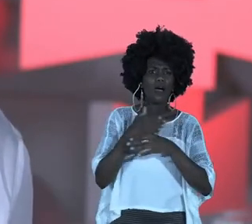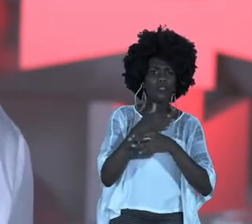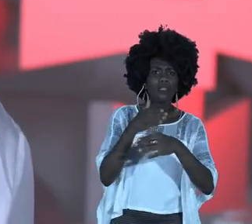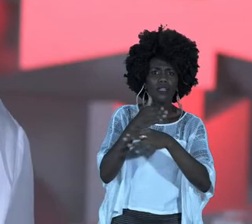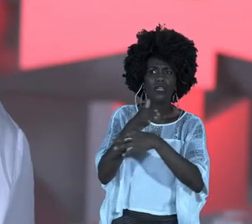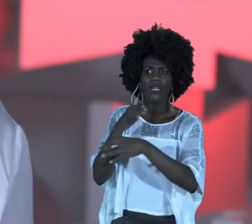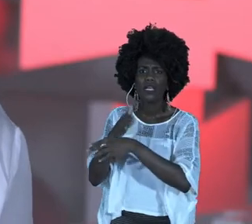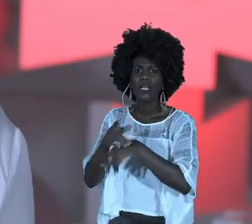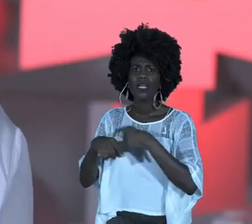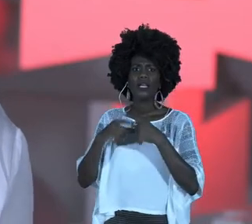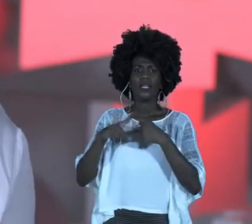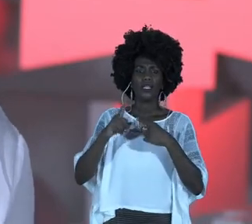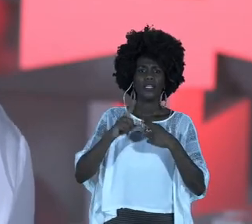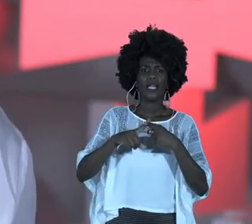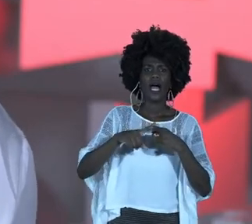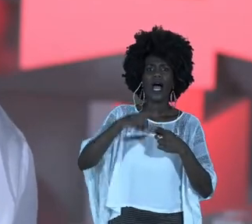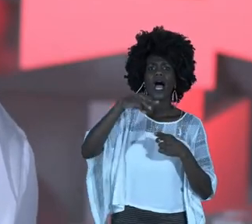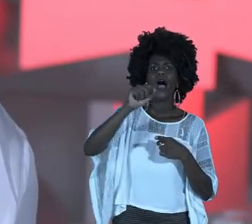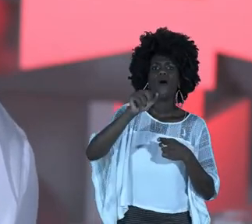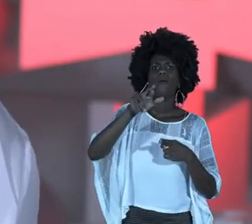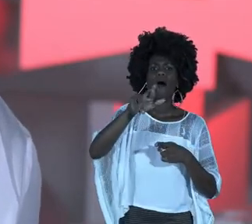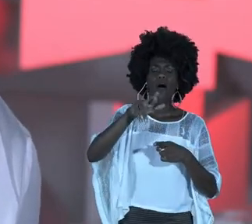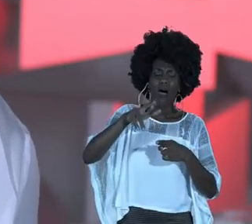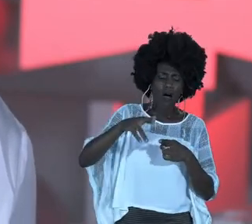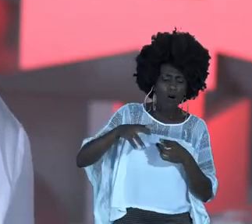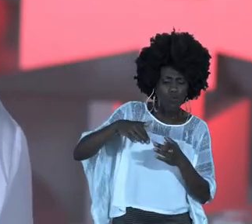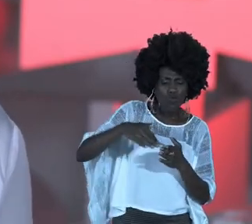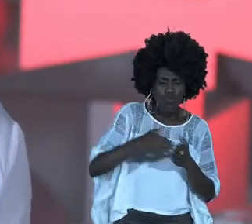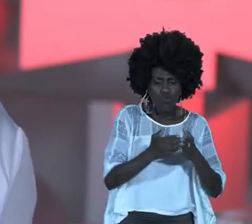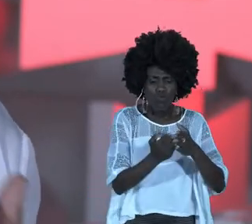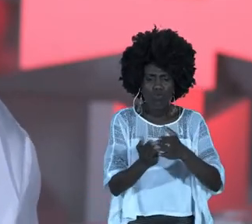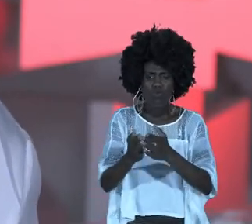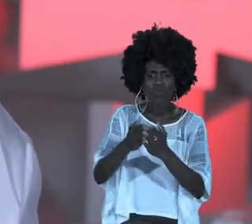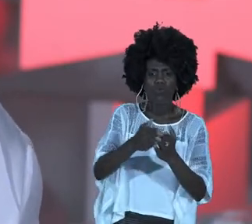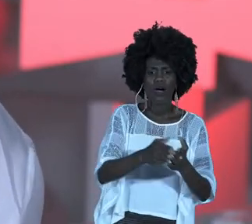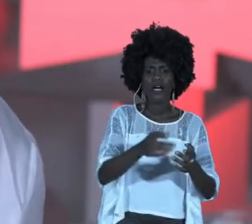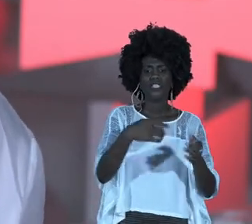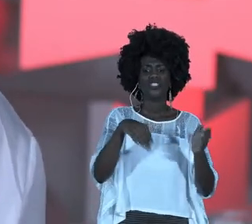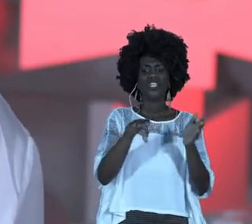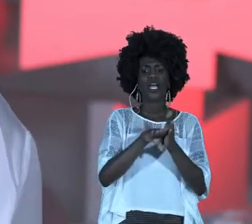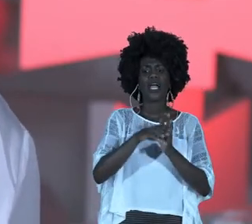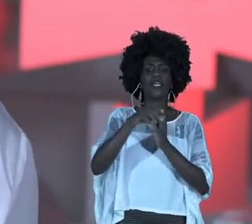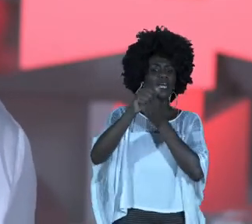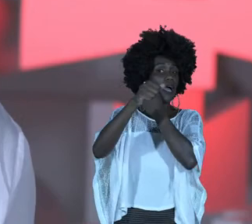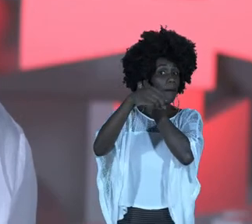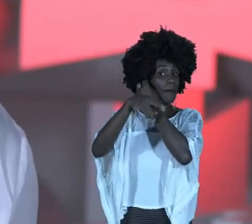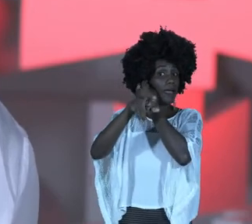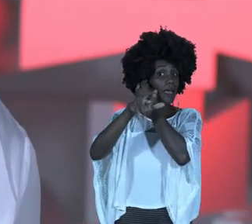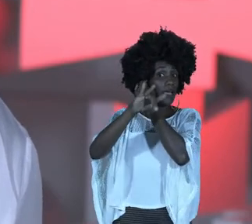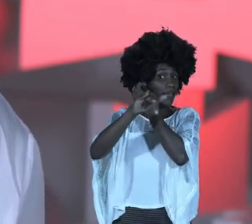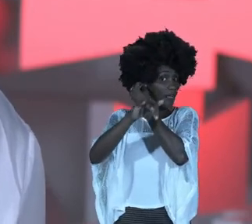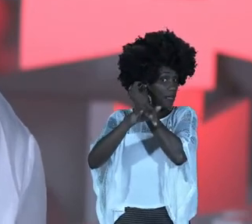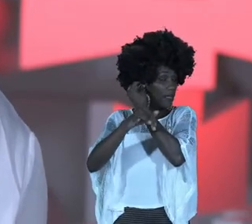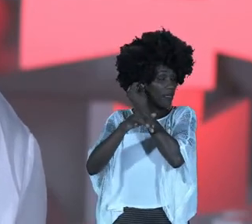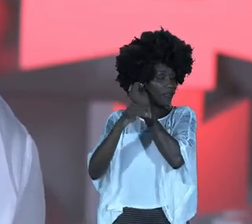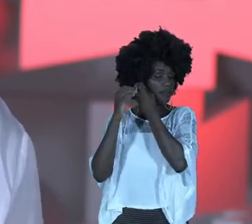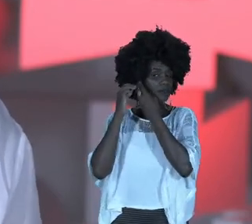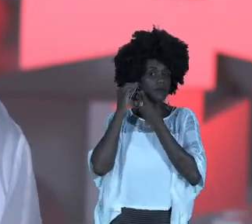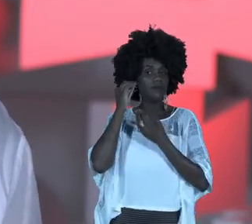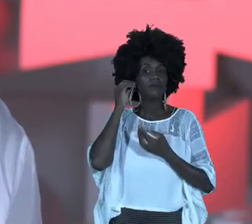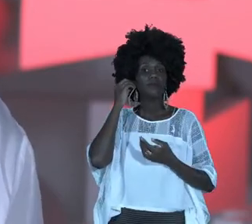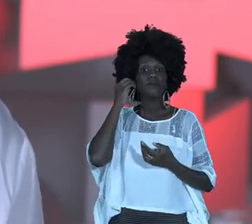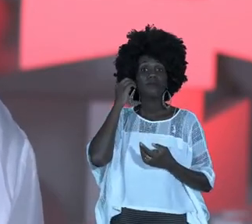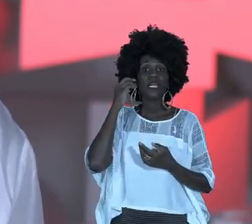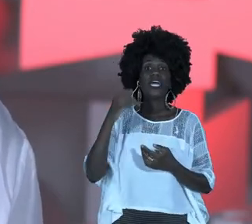mares, da chegada à América, né, ao Brasil. E eu trouxe